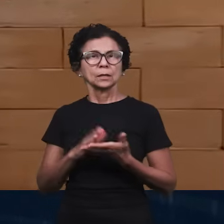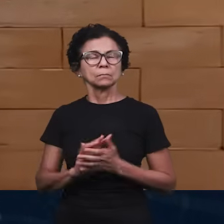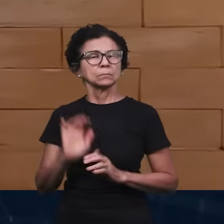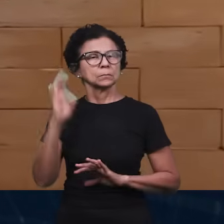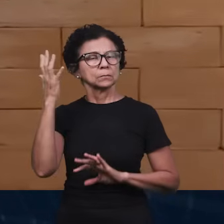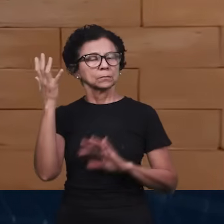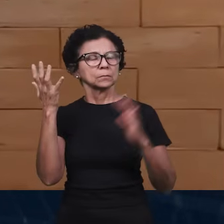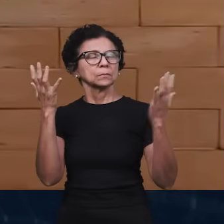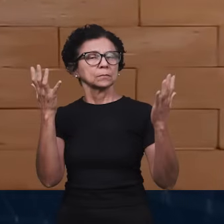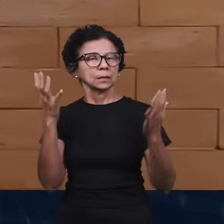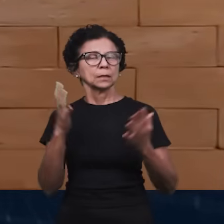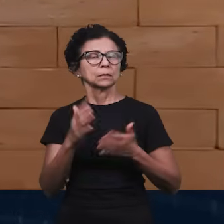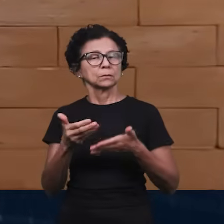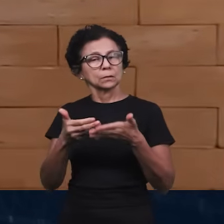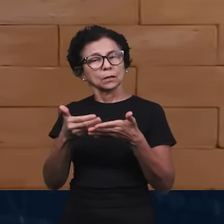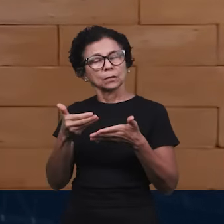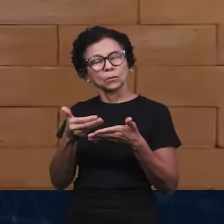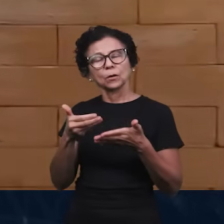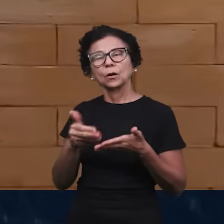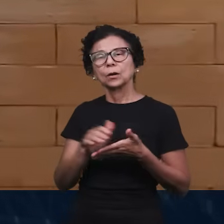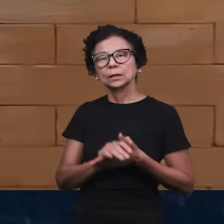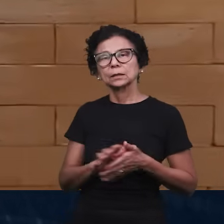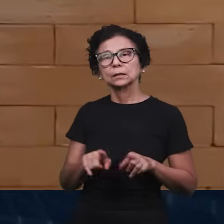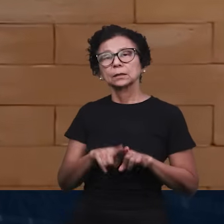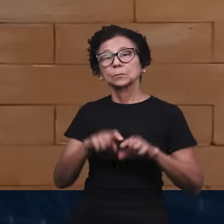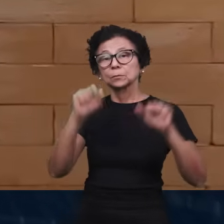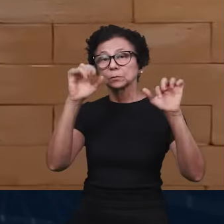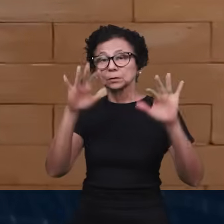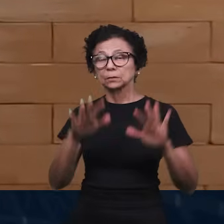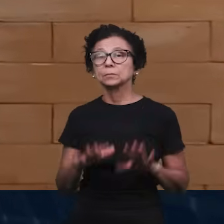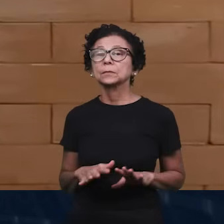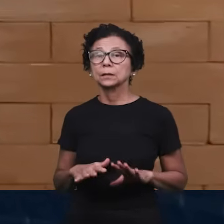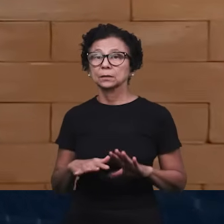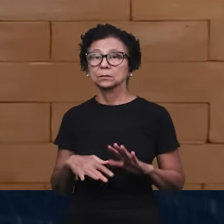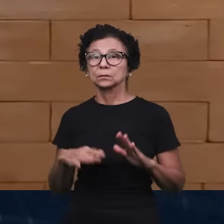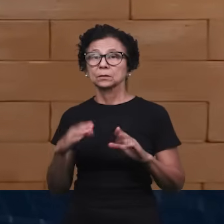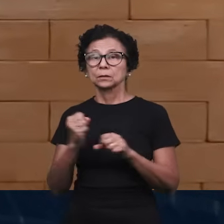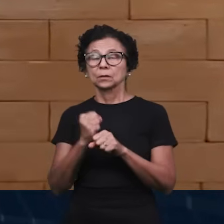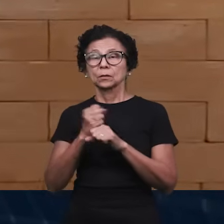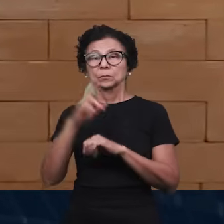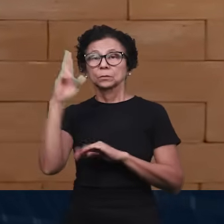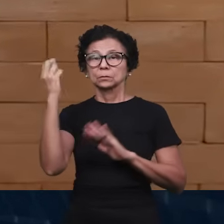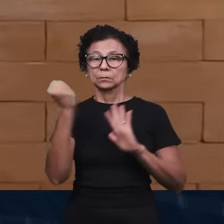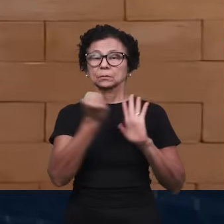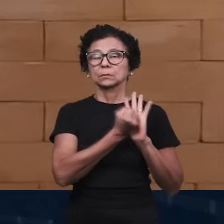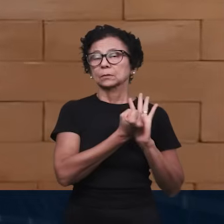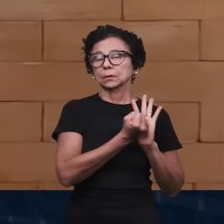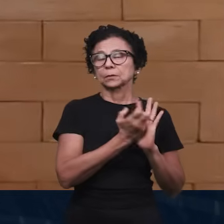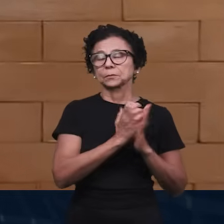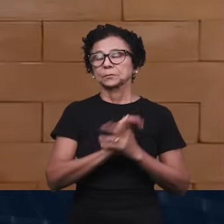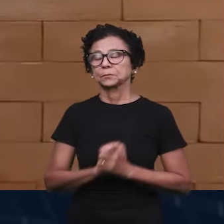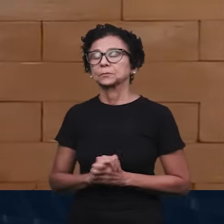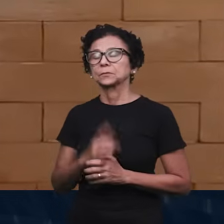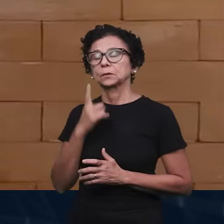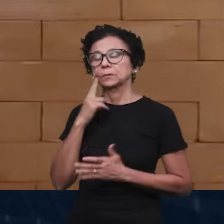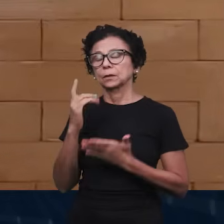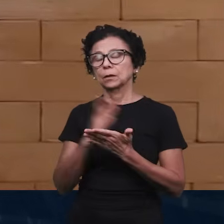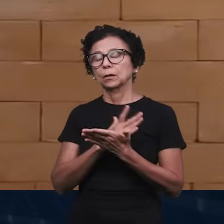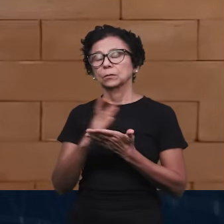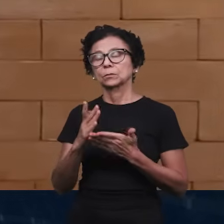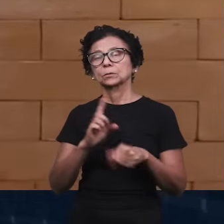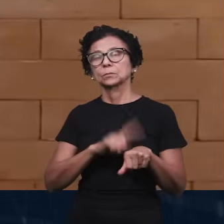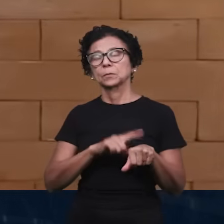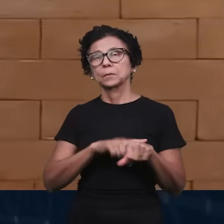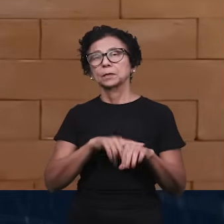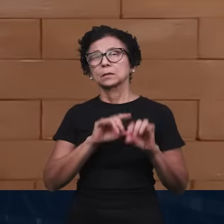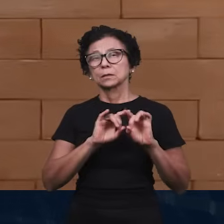um pouco dos últimos acontecimentos e das bênçãos que têm marcado a obra do Senhor na nossa região. Acompanhe conosco